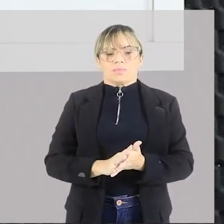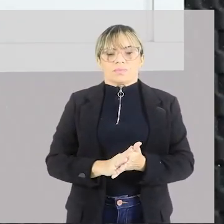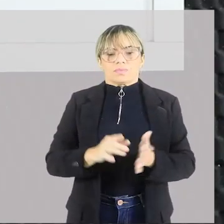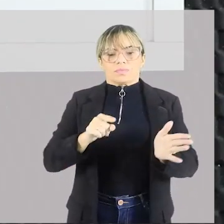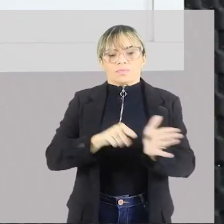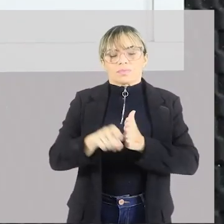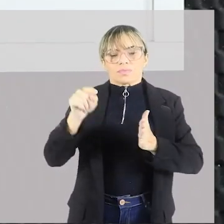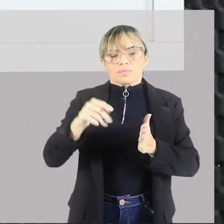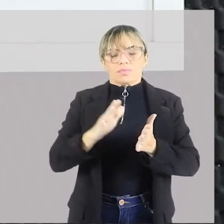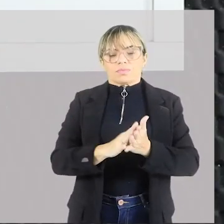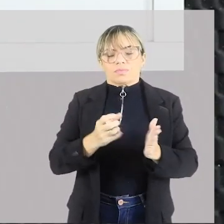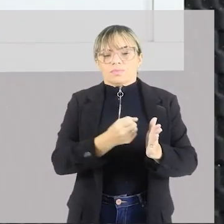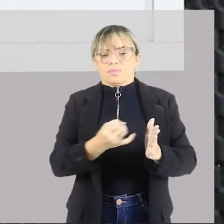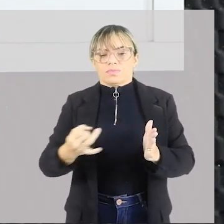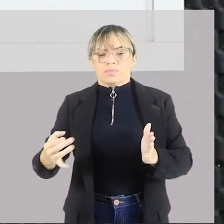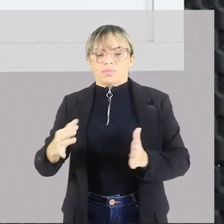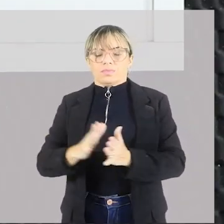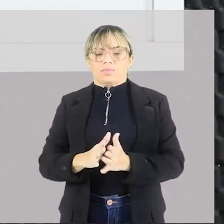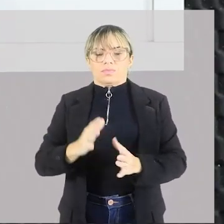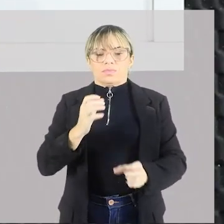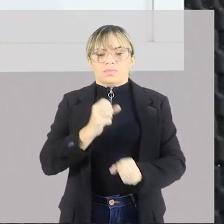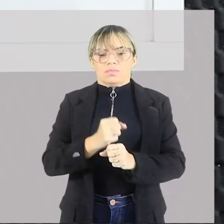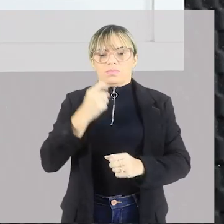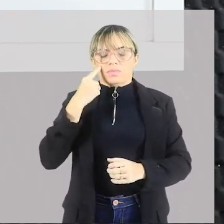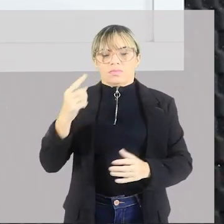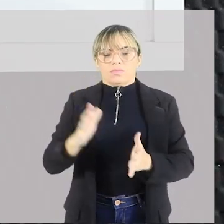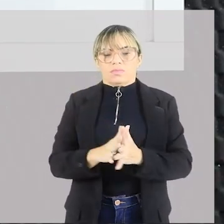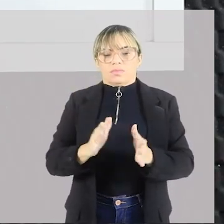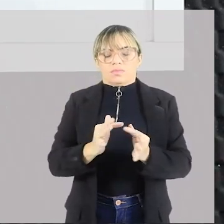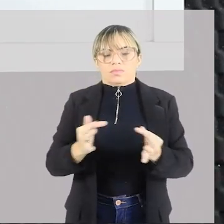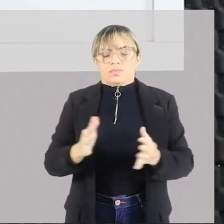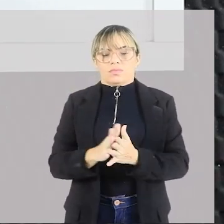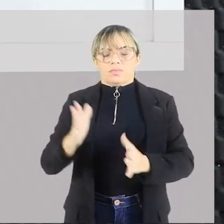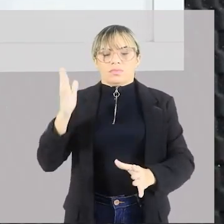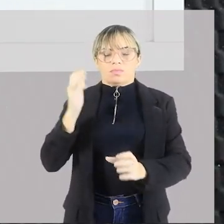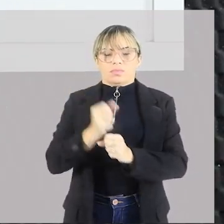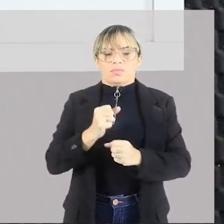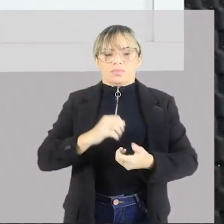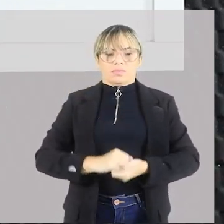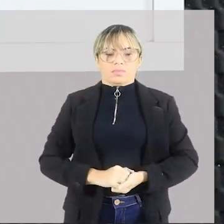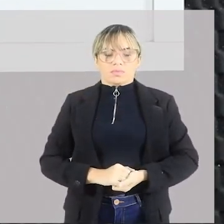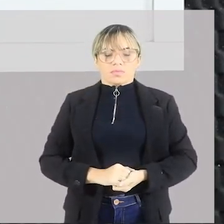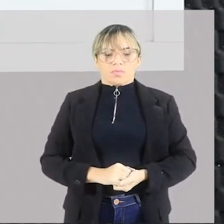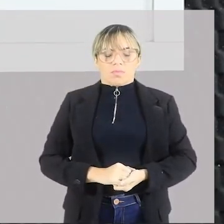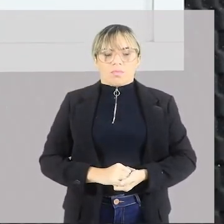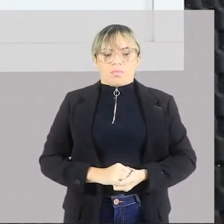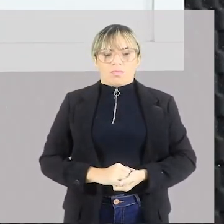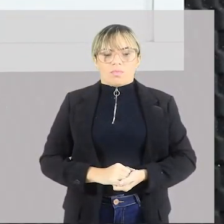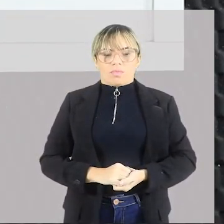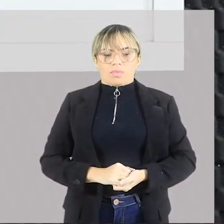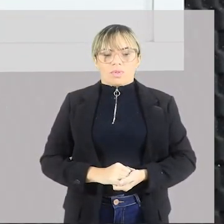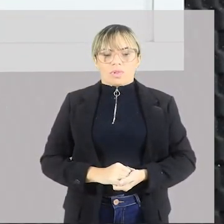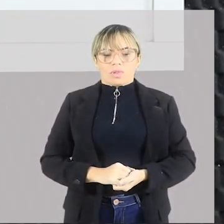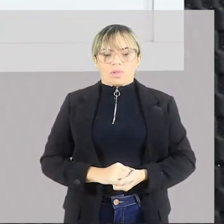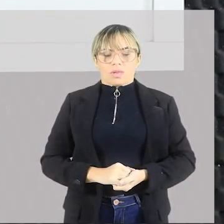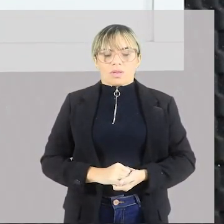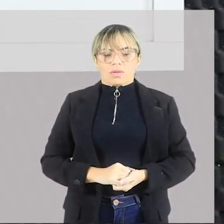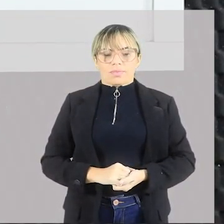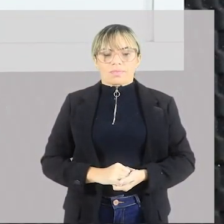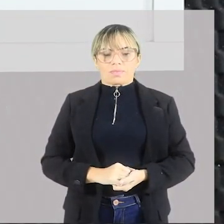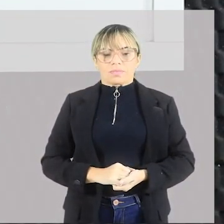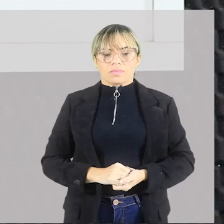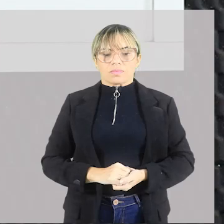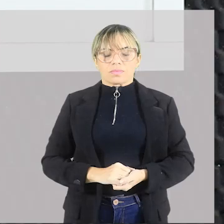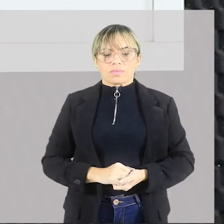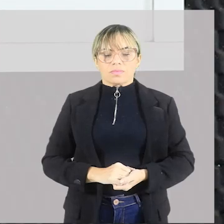de probabilidade muito simples você vai fazer uma simples divisão então a probabilidade de um